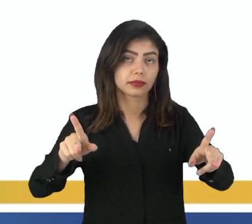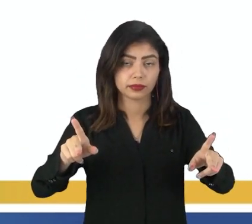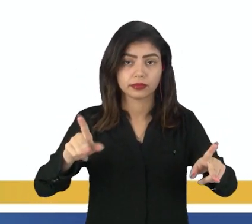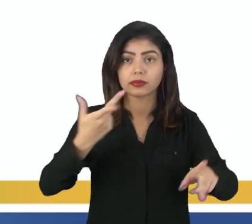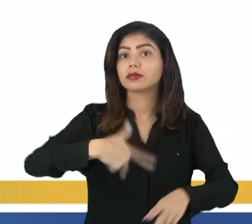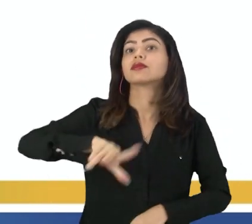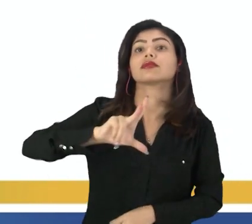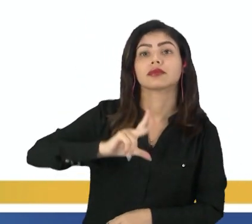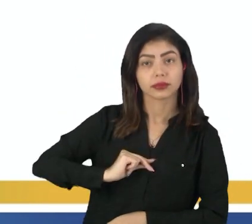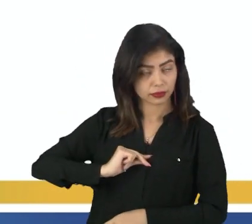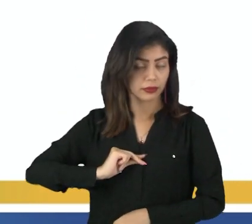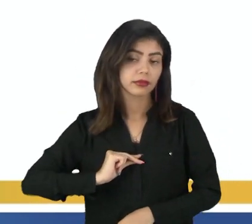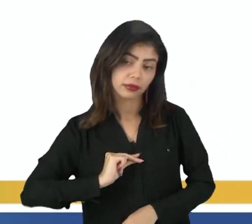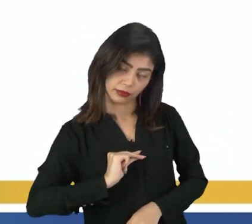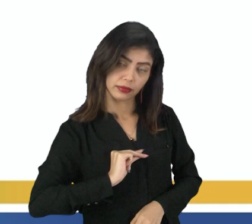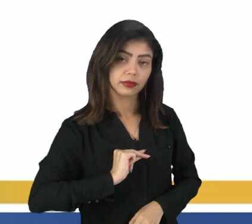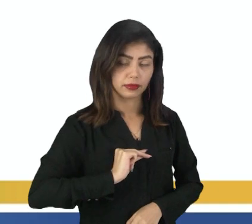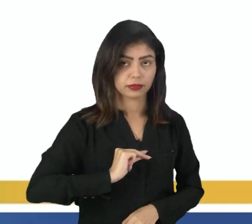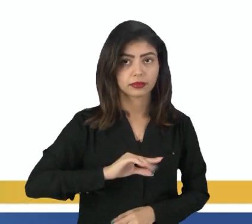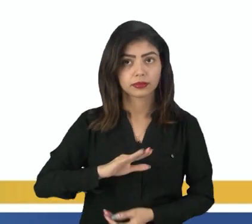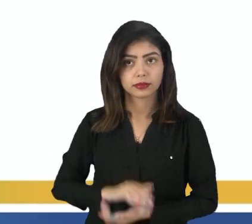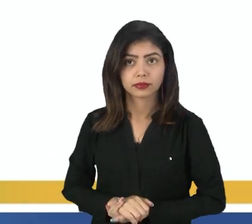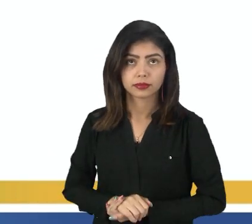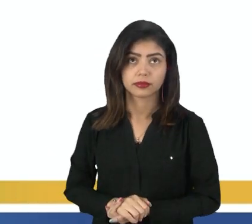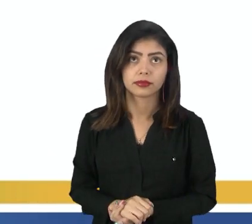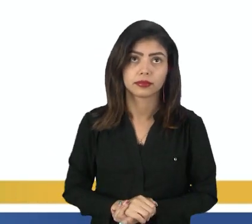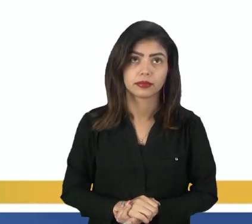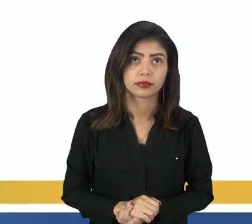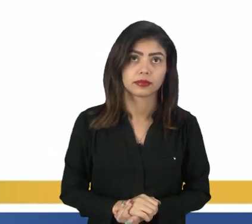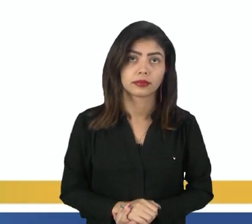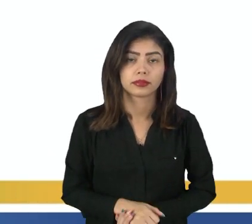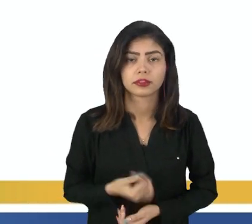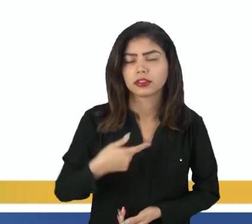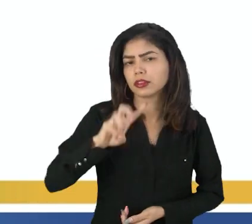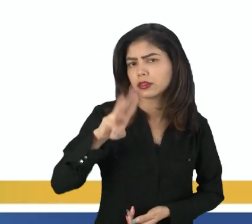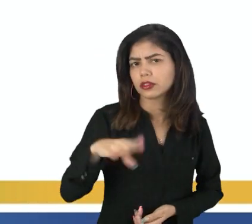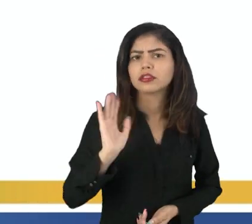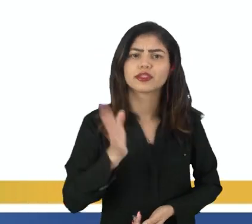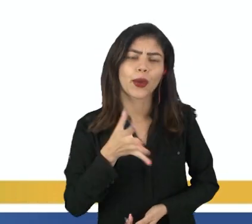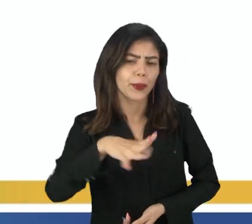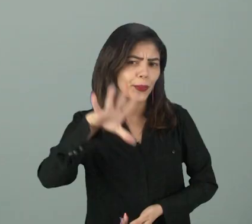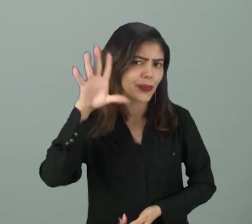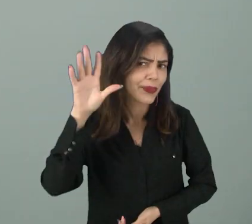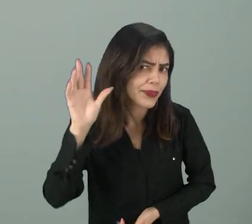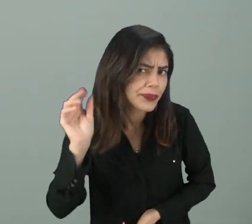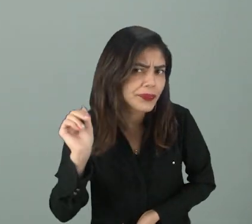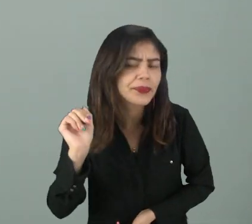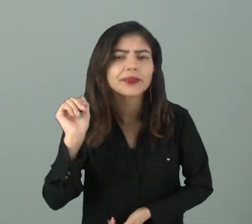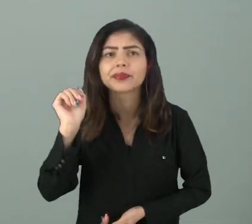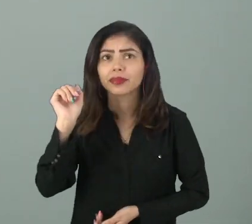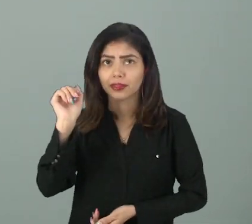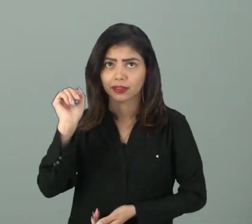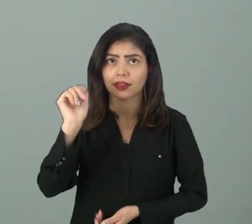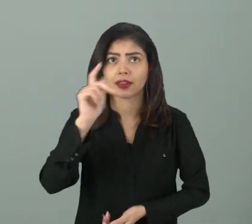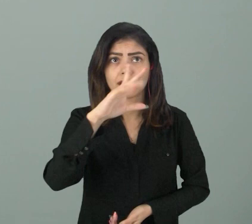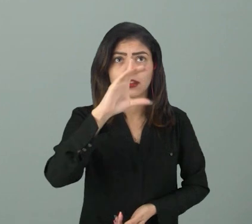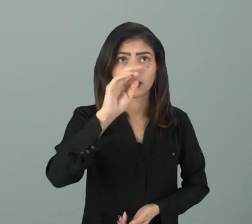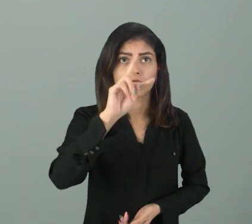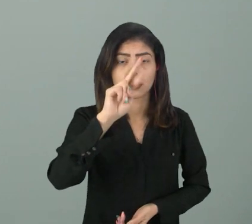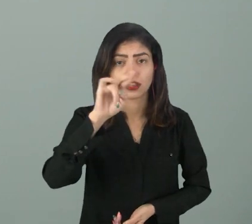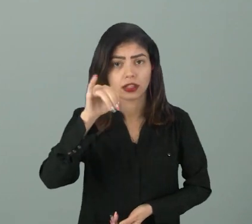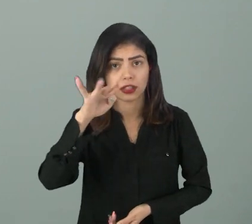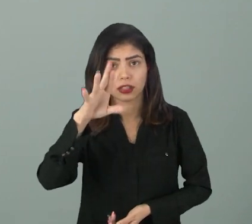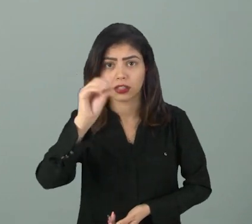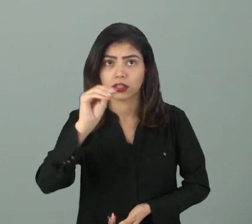bem diferente do idioma falado em Portugal. Quem já alguma vez ouviu o Cristiano Ronaldo com as